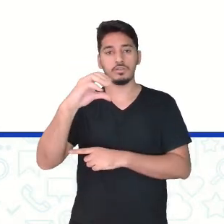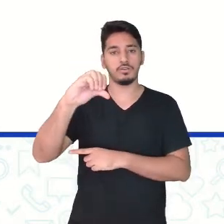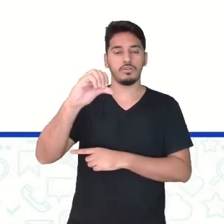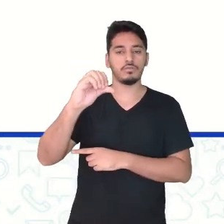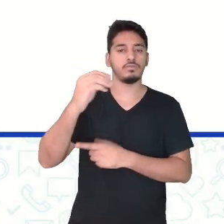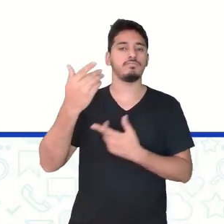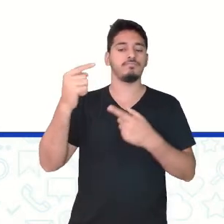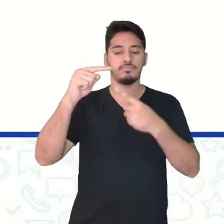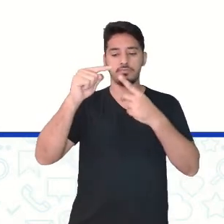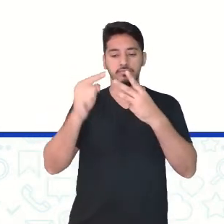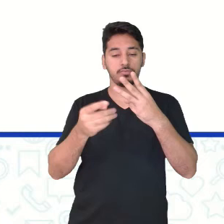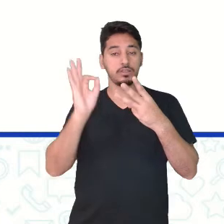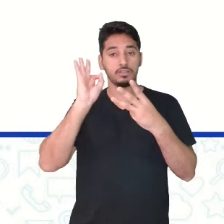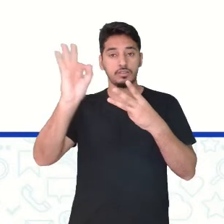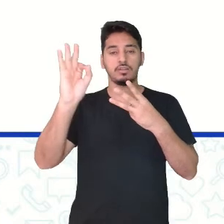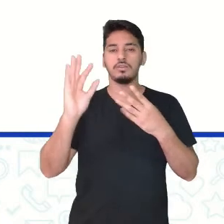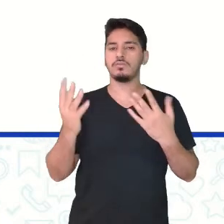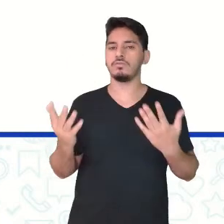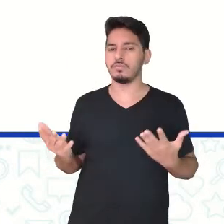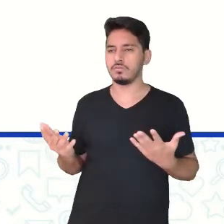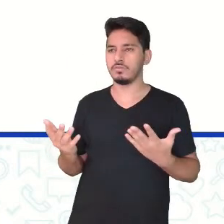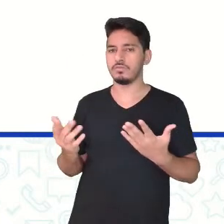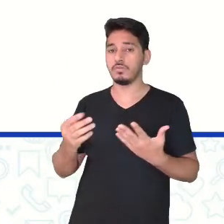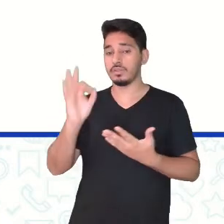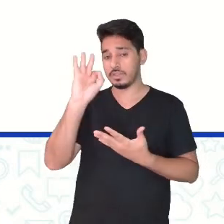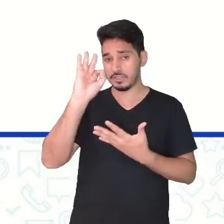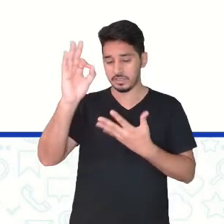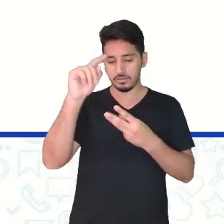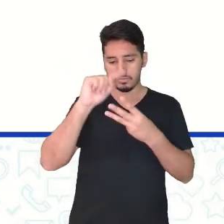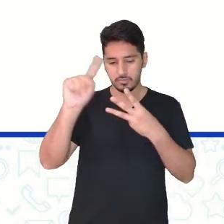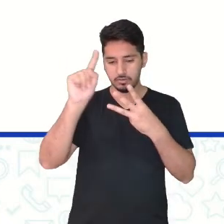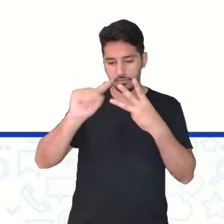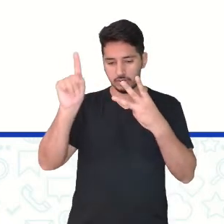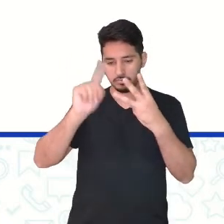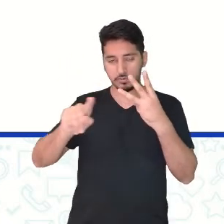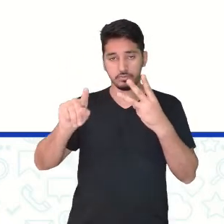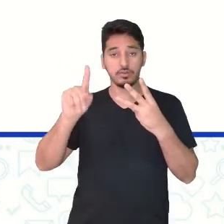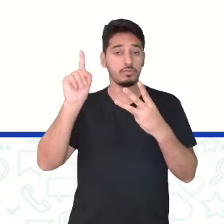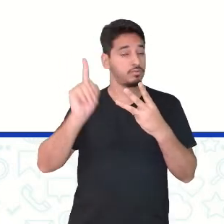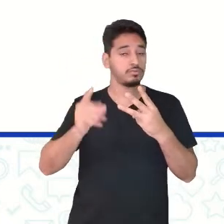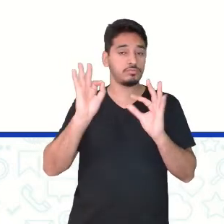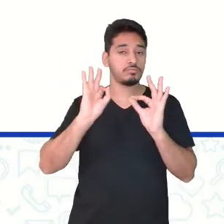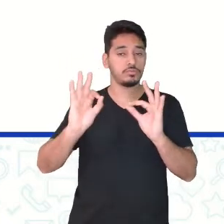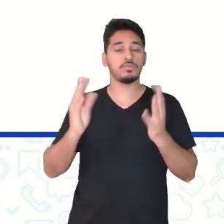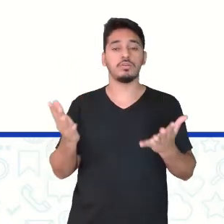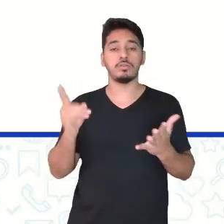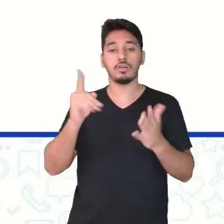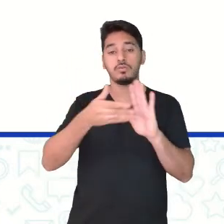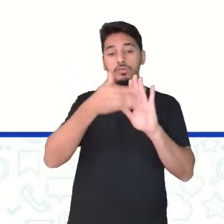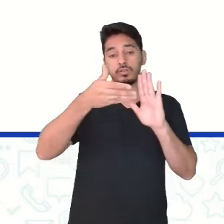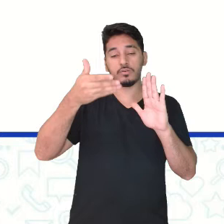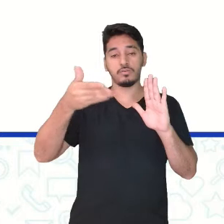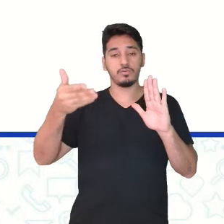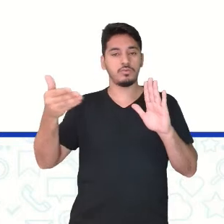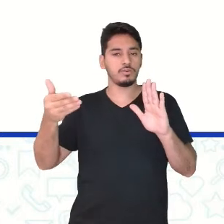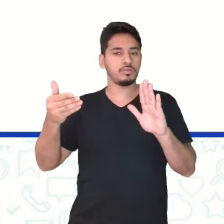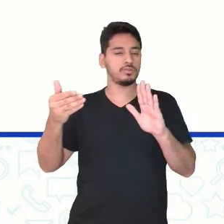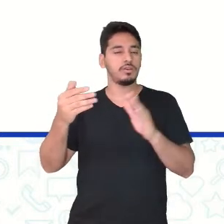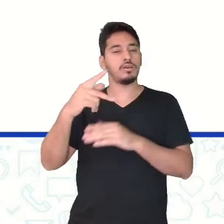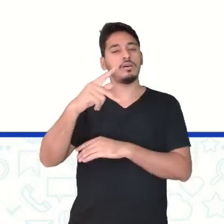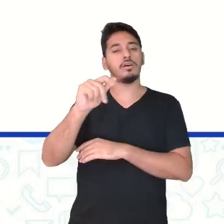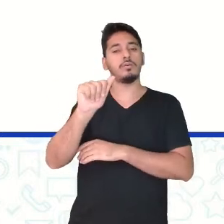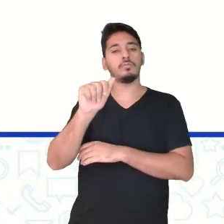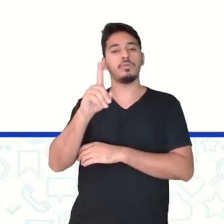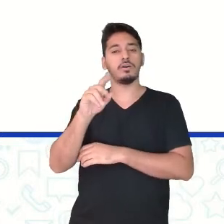9. Bateu todas, Ricardinho. Quando bate todas, é porque é o gabarito. É uma sequência padrão, é o padrão lógico